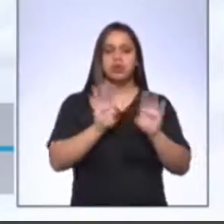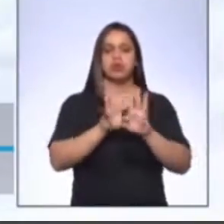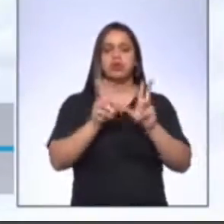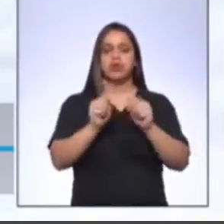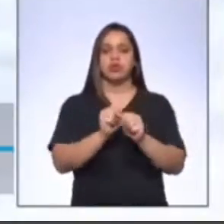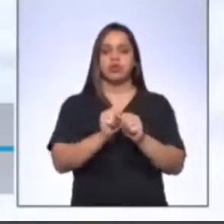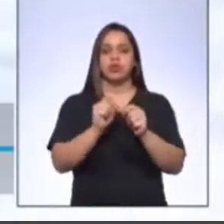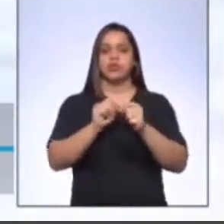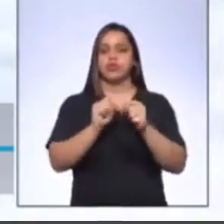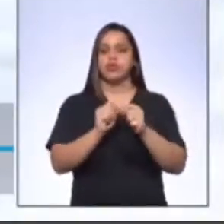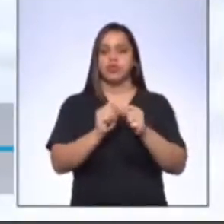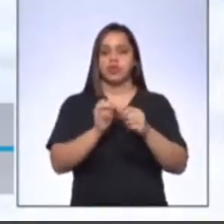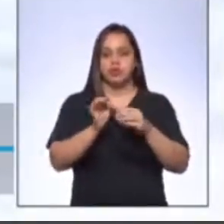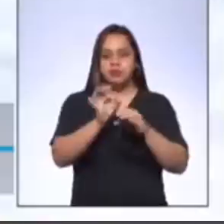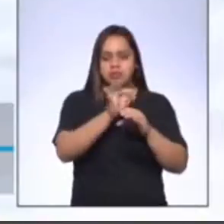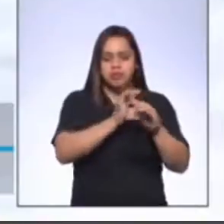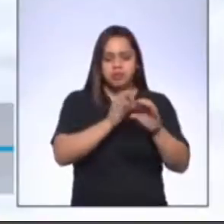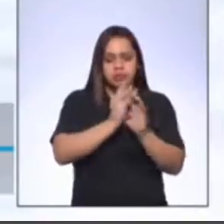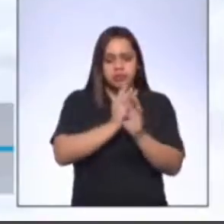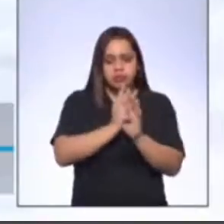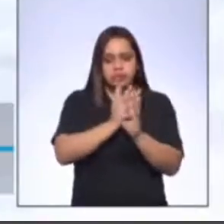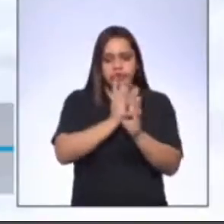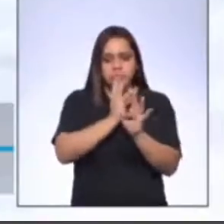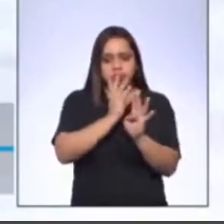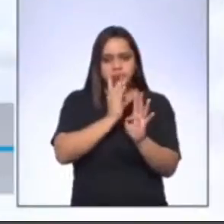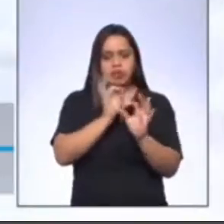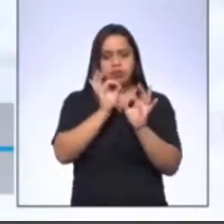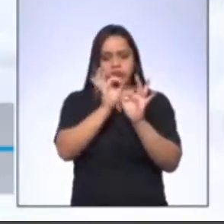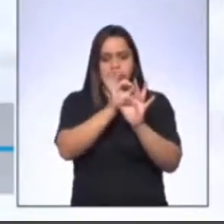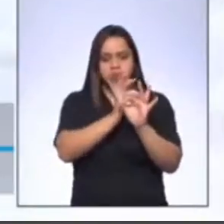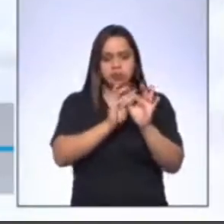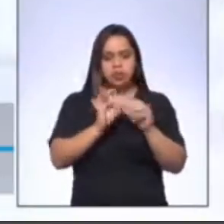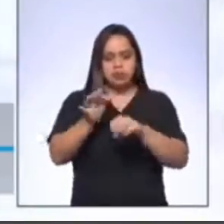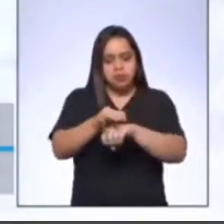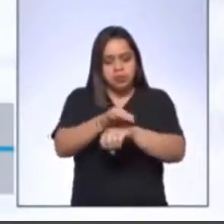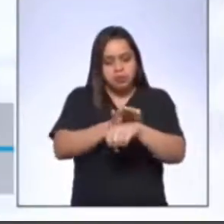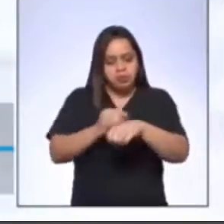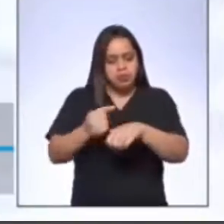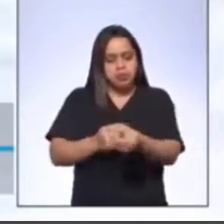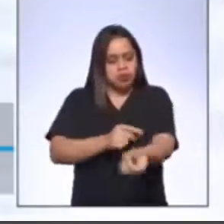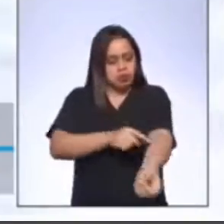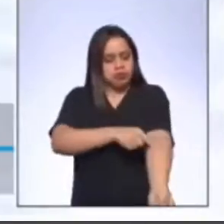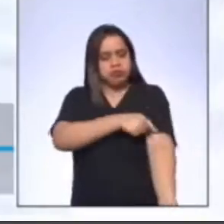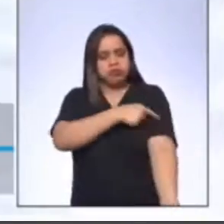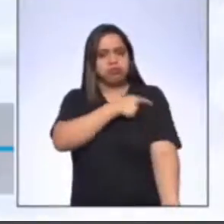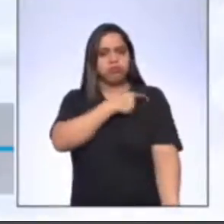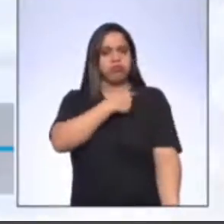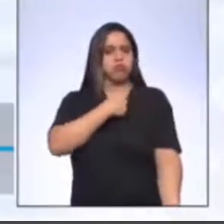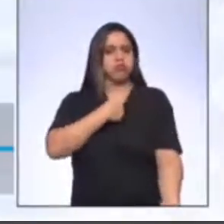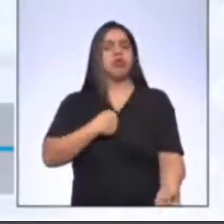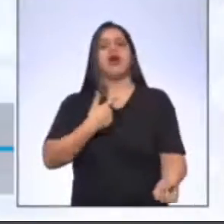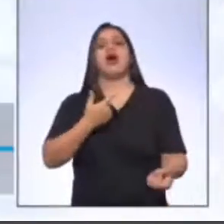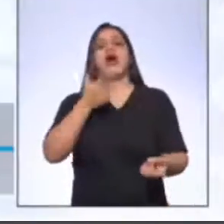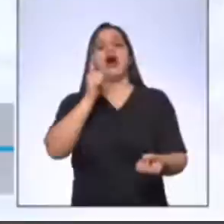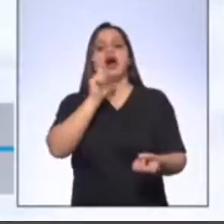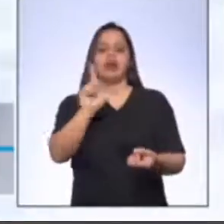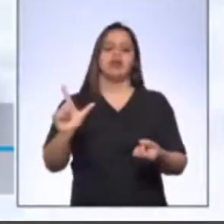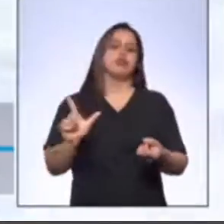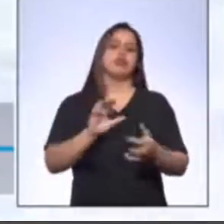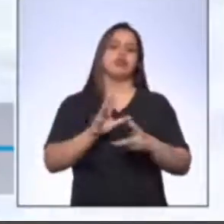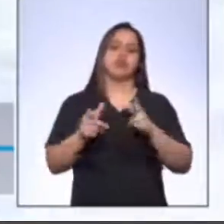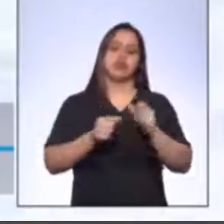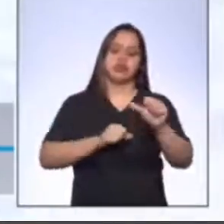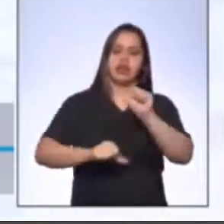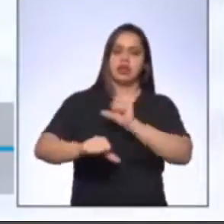dinhos por causa da espessura da veio da artéria ela tem que passar enfiler adinhas e aí possibilita essa troca gasosa